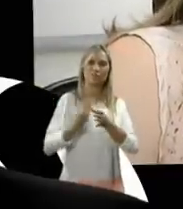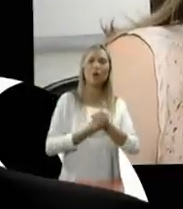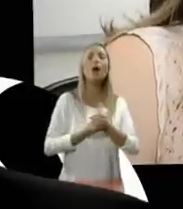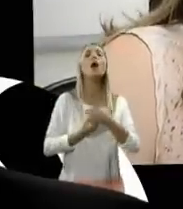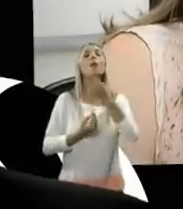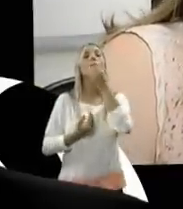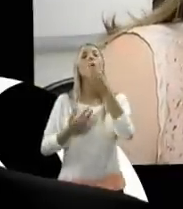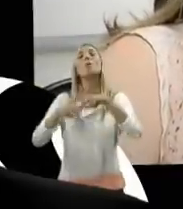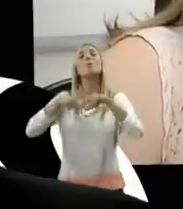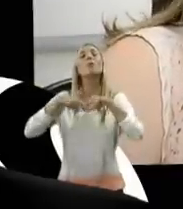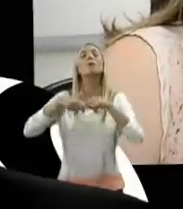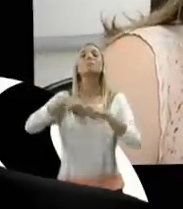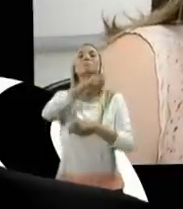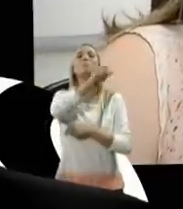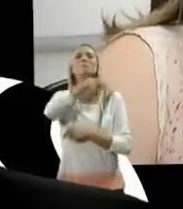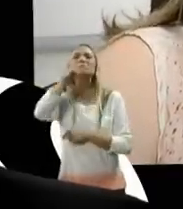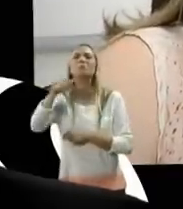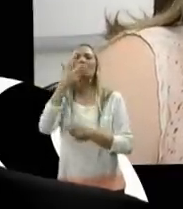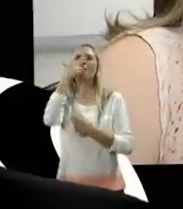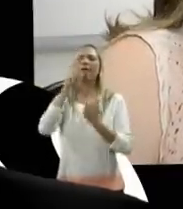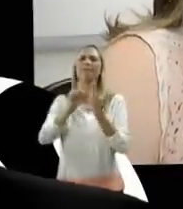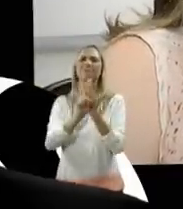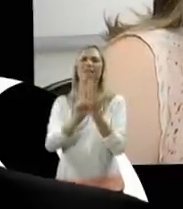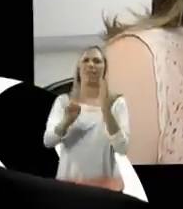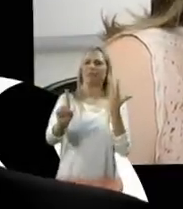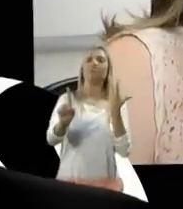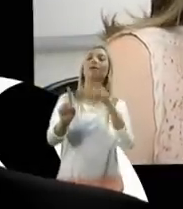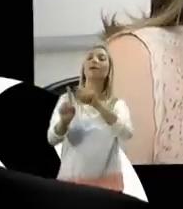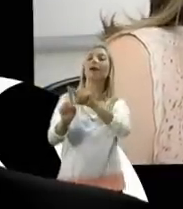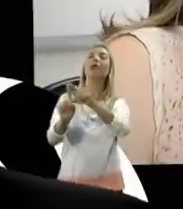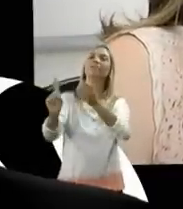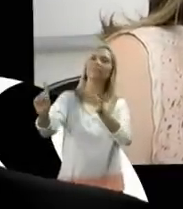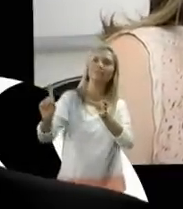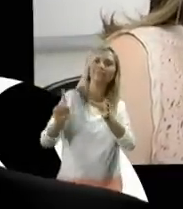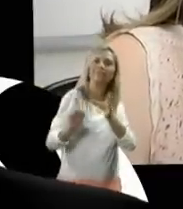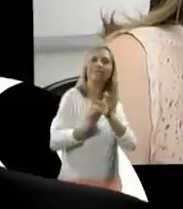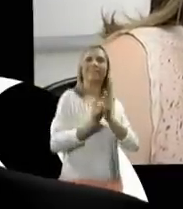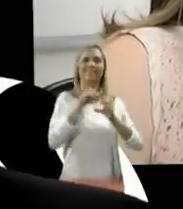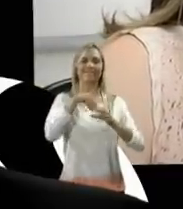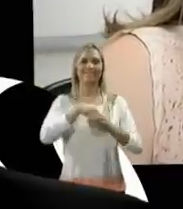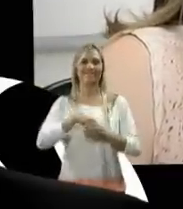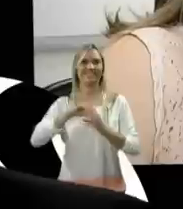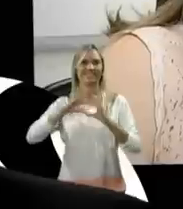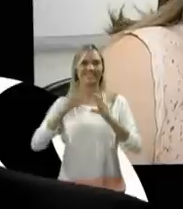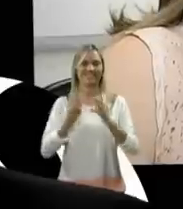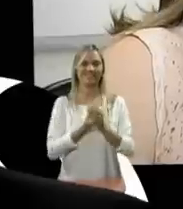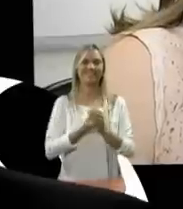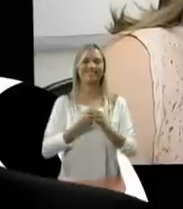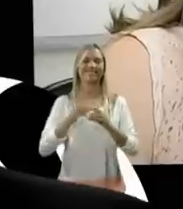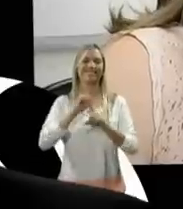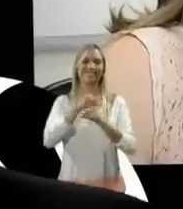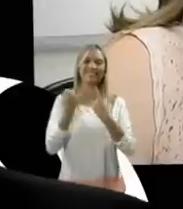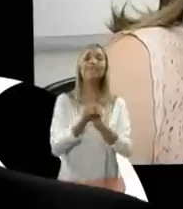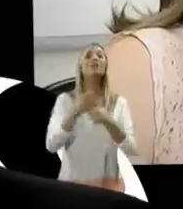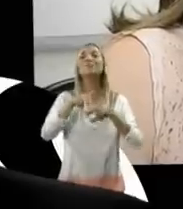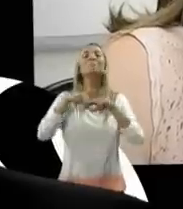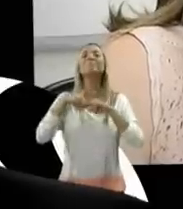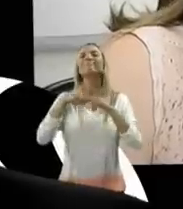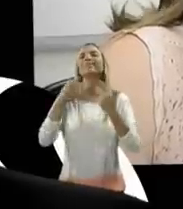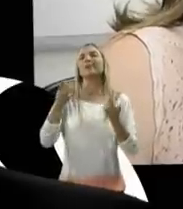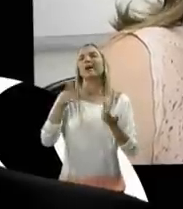as pessoas que estão excluídas da sociedade. Essa exclusão, ela não se dá só pelo fato material, também pelo